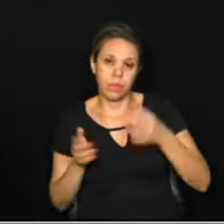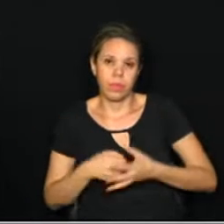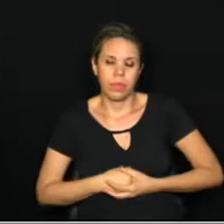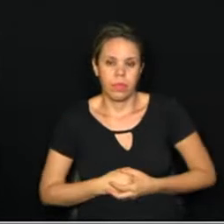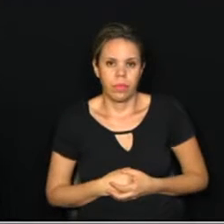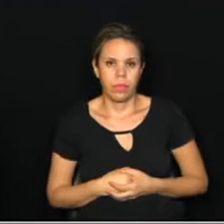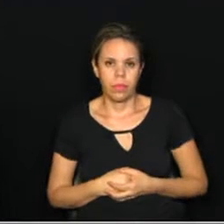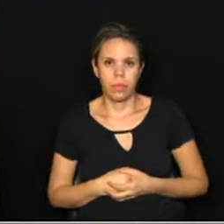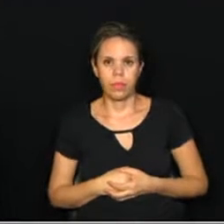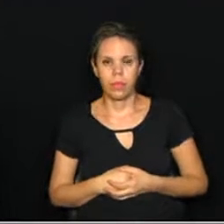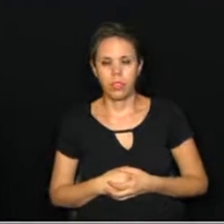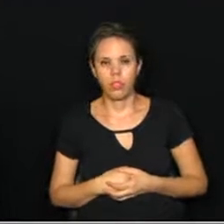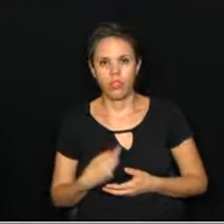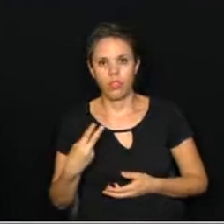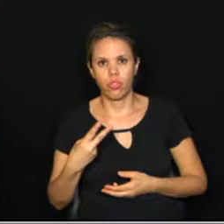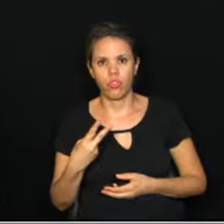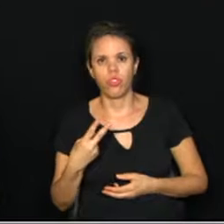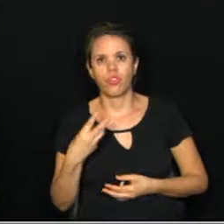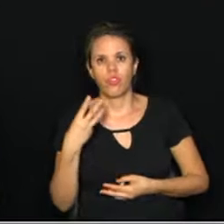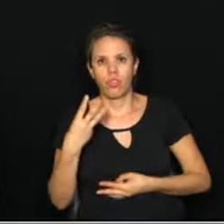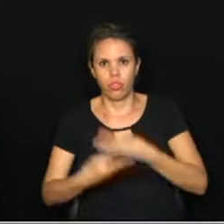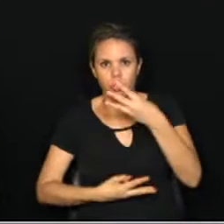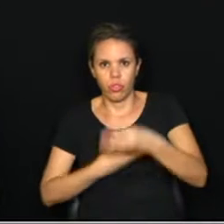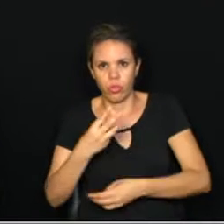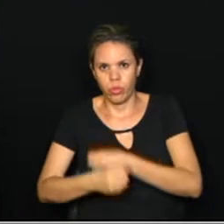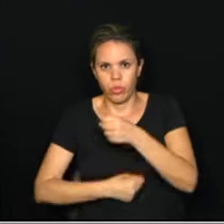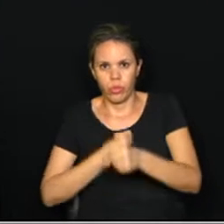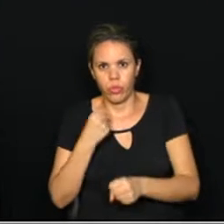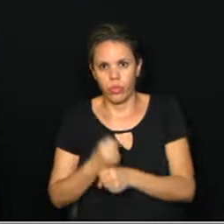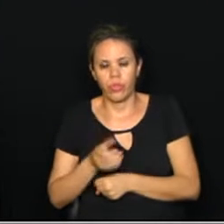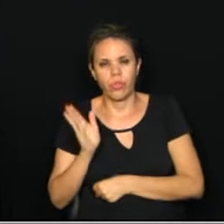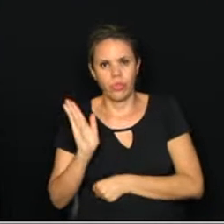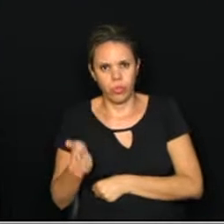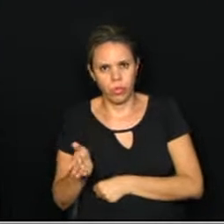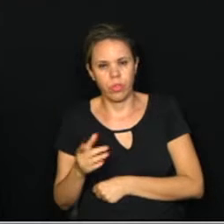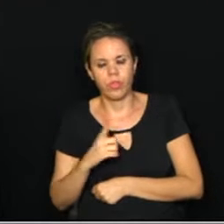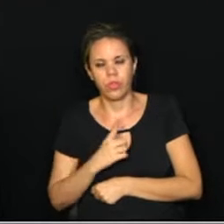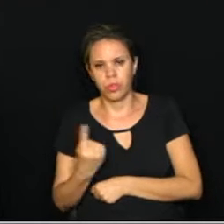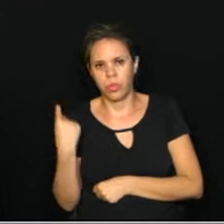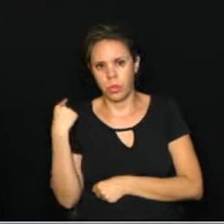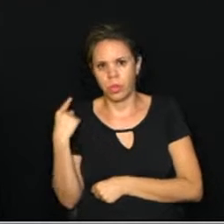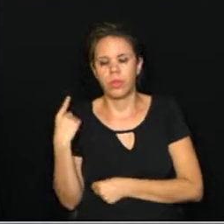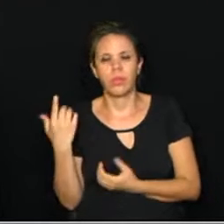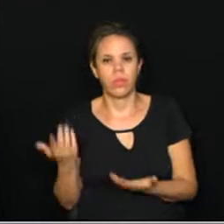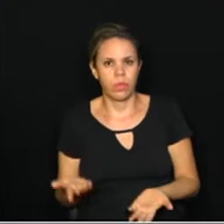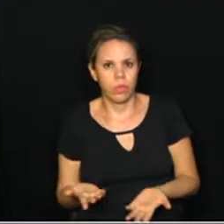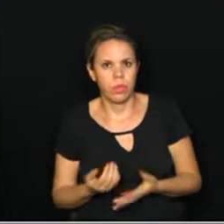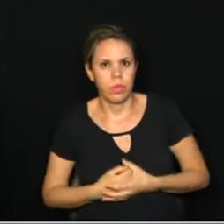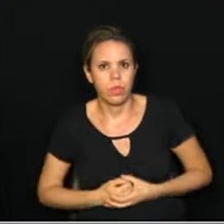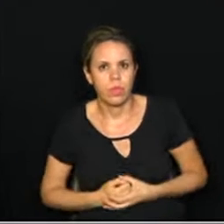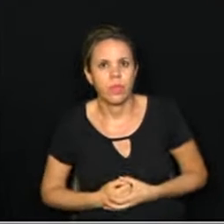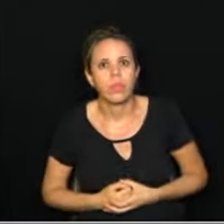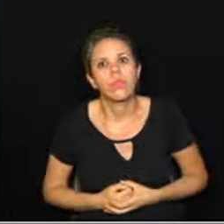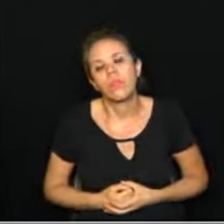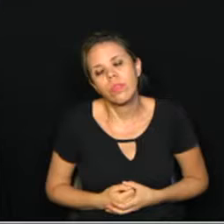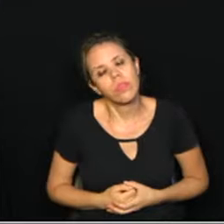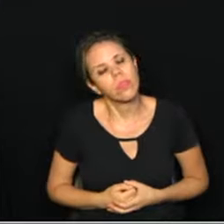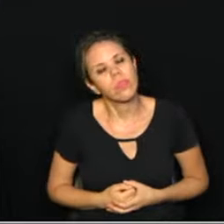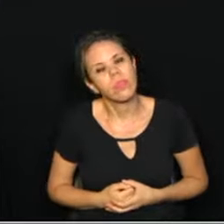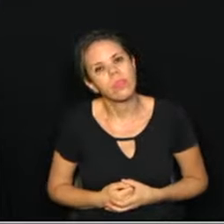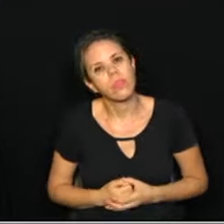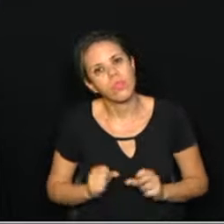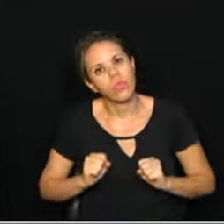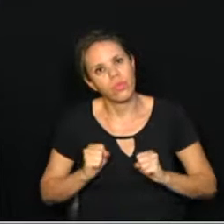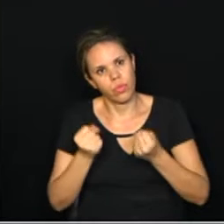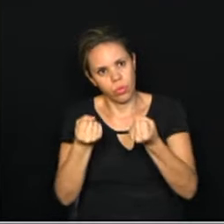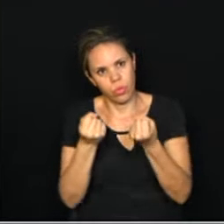o segundo trimestre do ano, já existiam, né, as previsões aí que